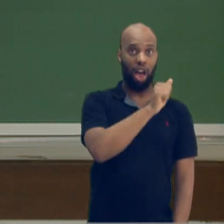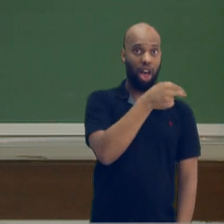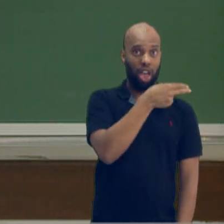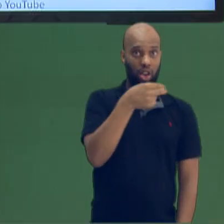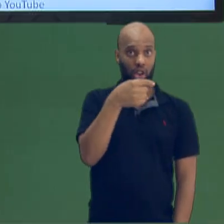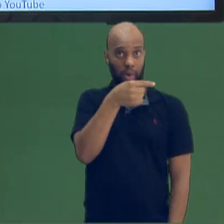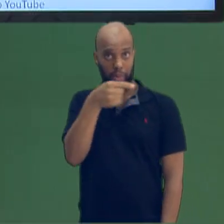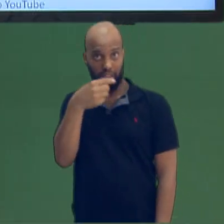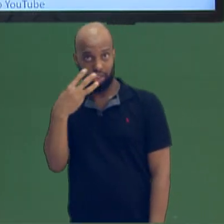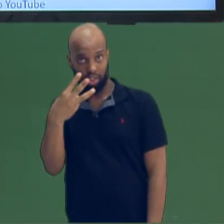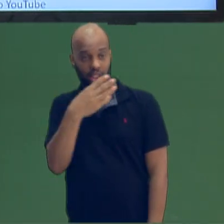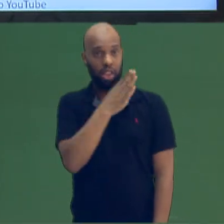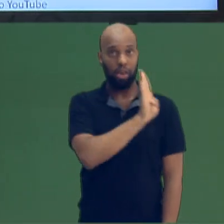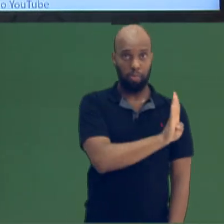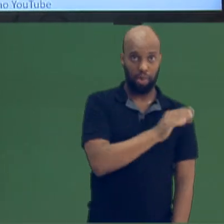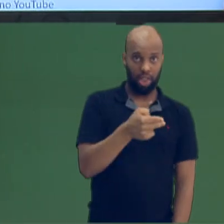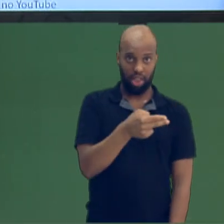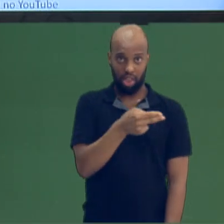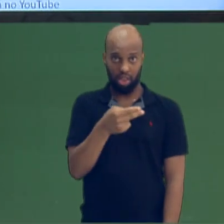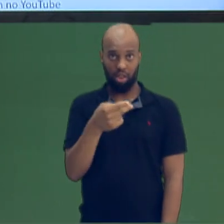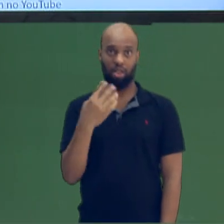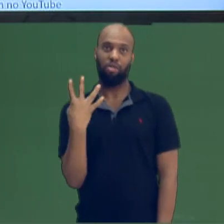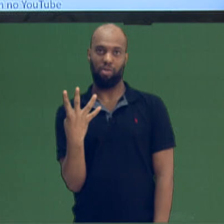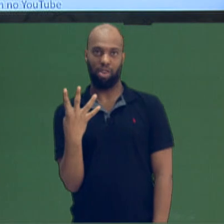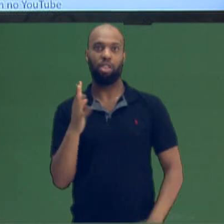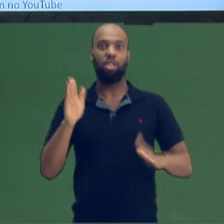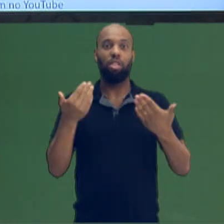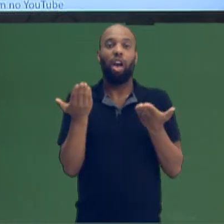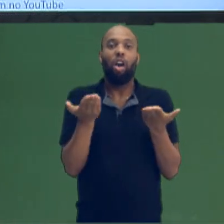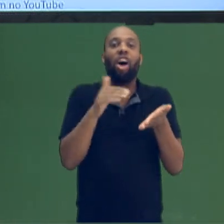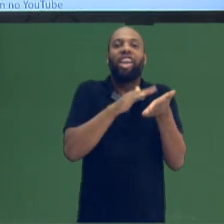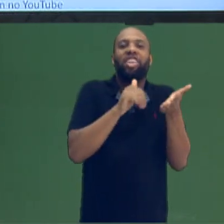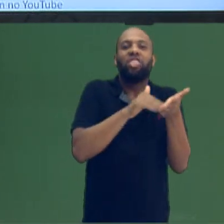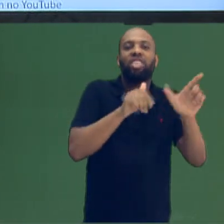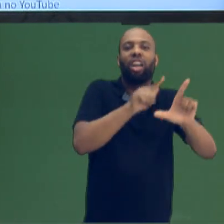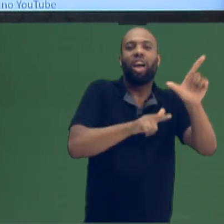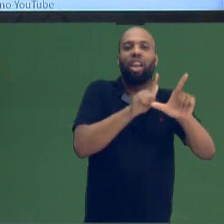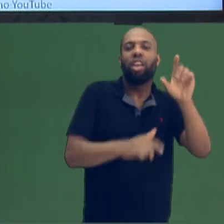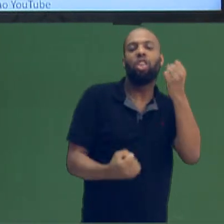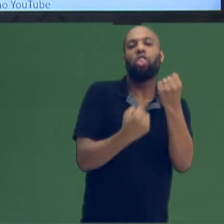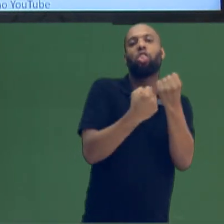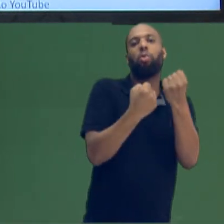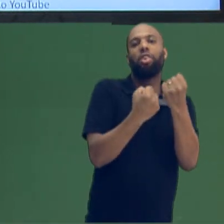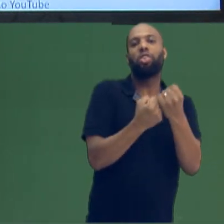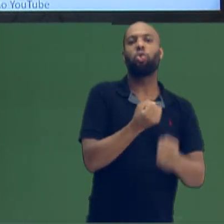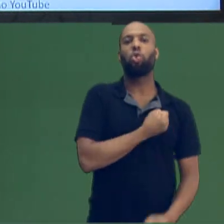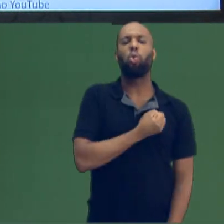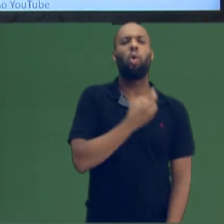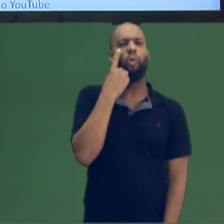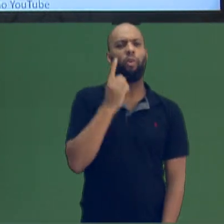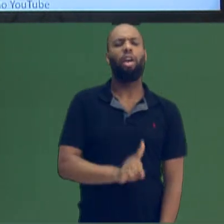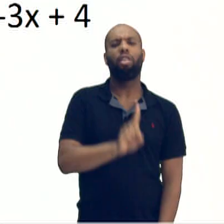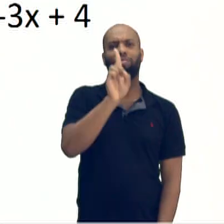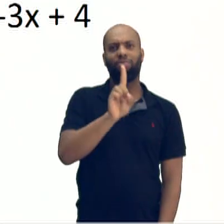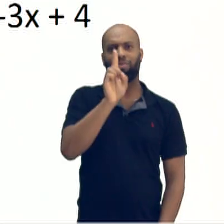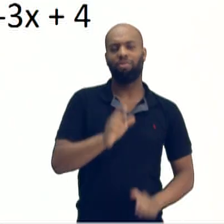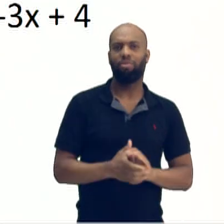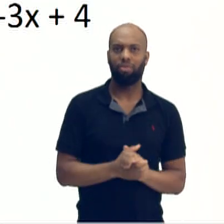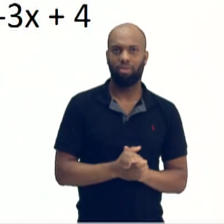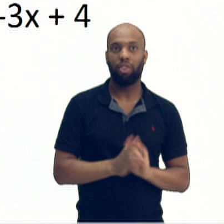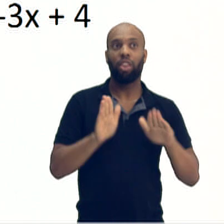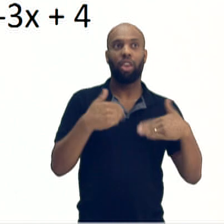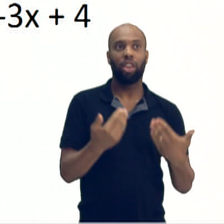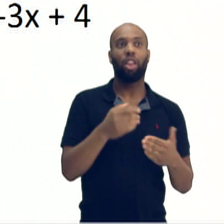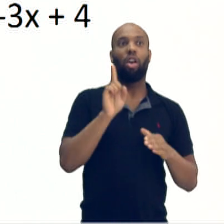e agora a gente tem o valor do b que vale 4. Substituindo, a gente tem que a nossa função de formação vai ser o quê?